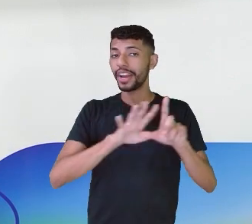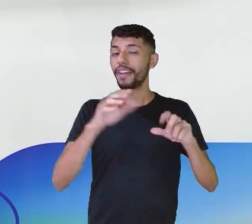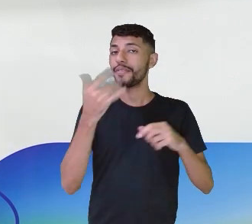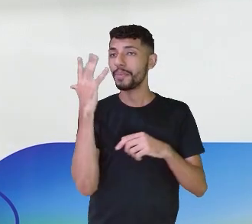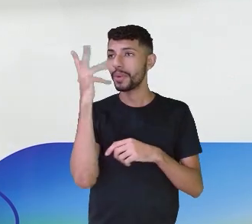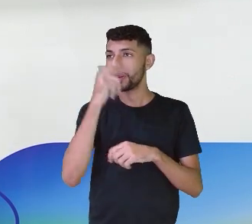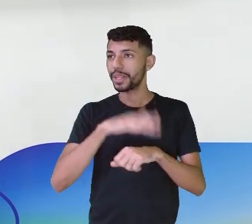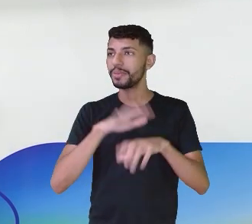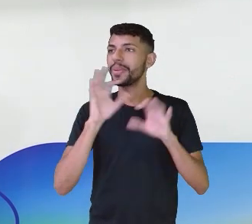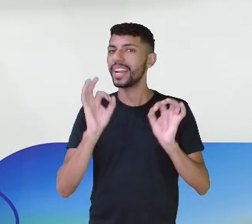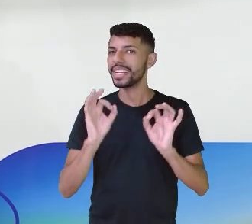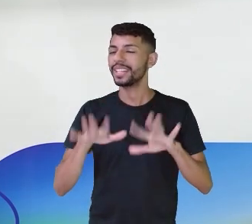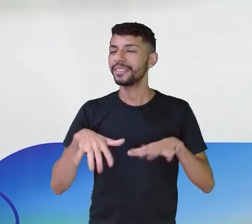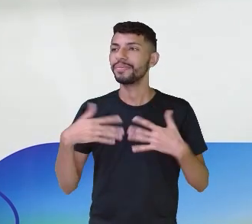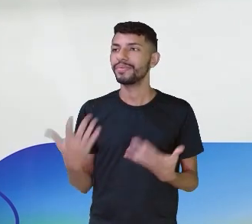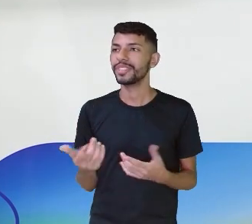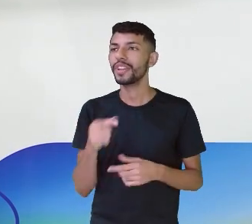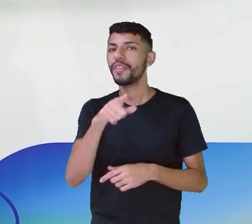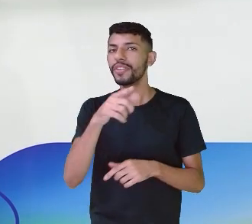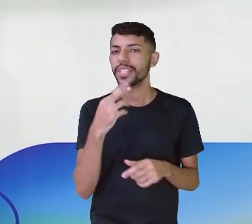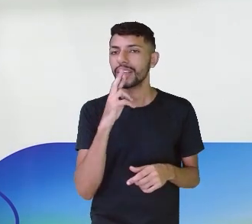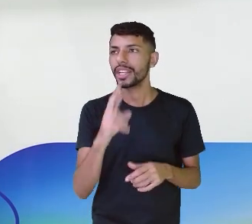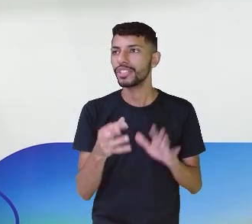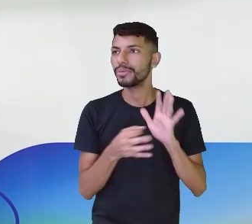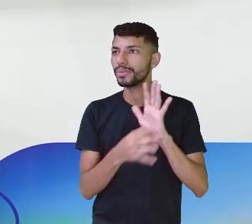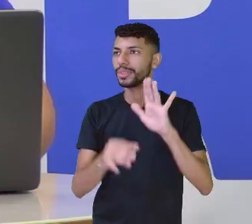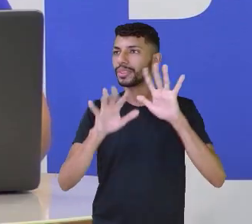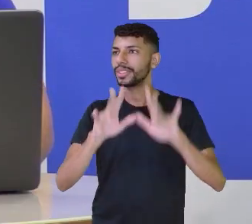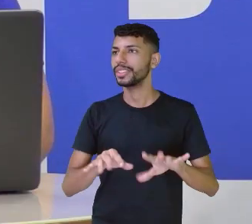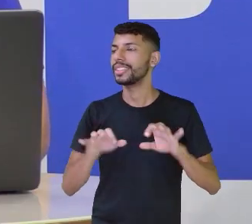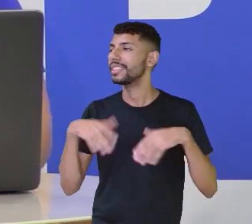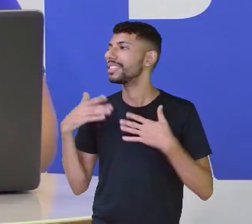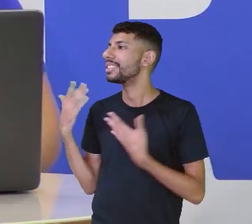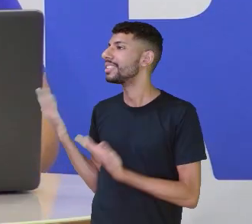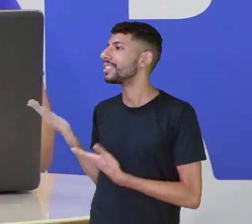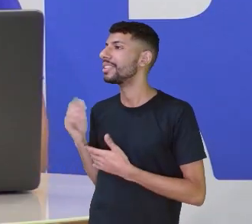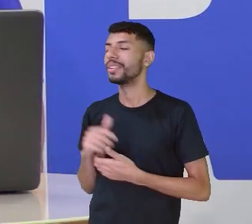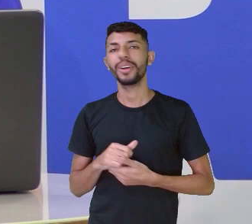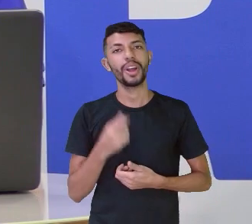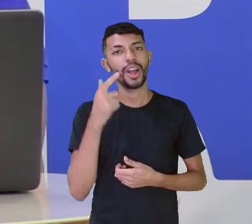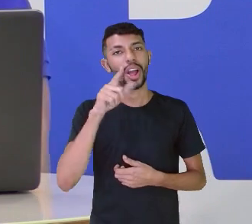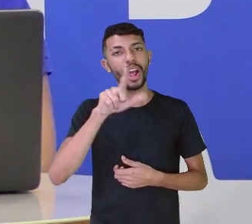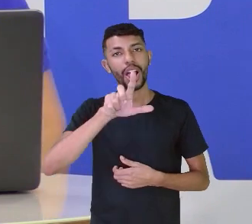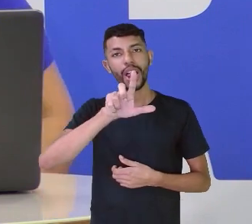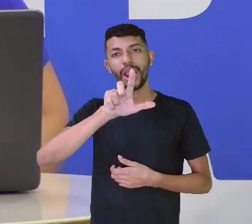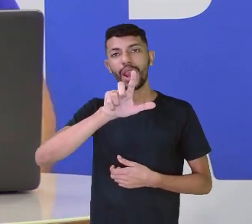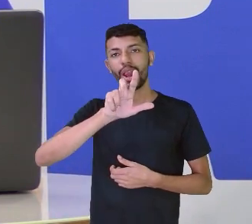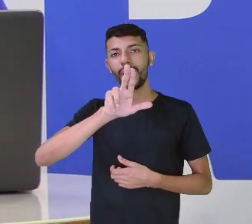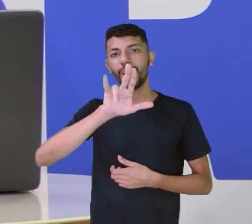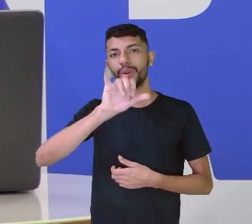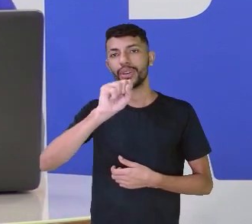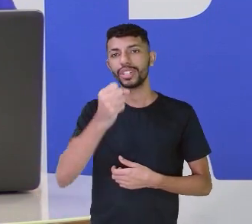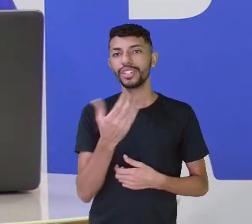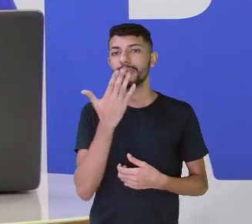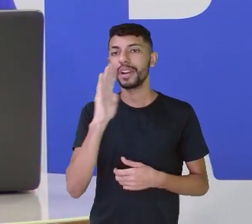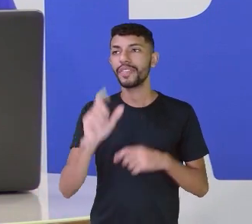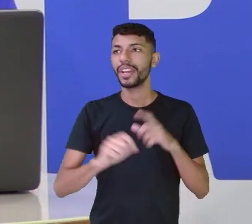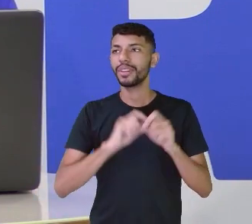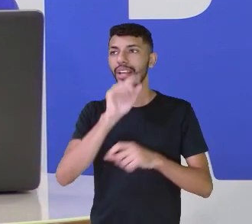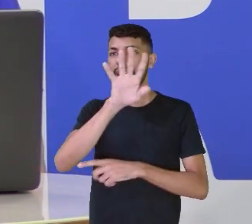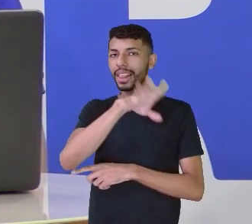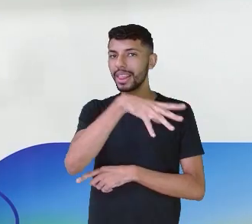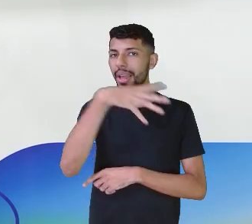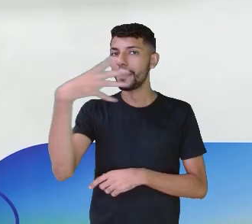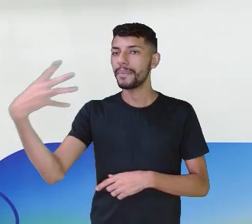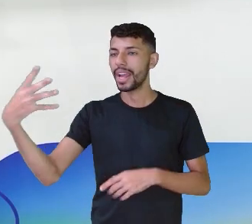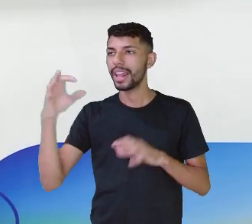você, responde para aí no chat. Já chegou, viu? Olha aí, O maravilhoso. Luiz prefere tabela. Prefere tabela? Prefere tabela.